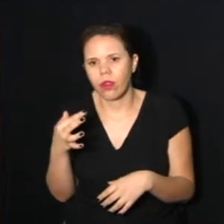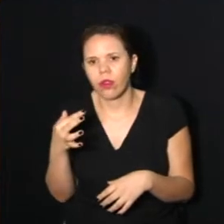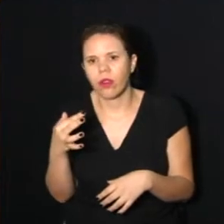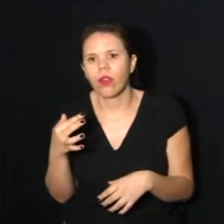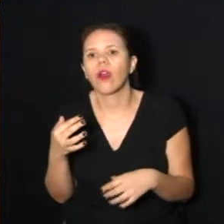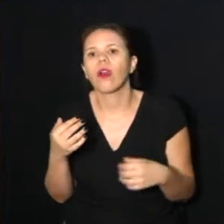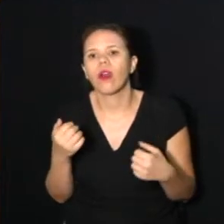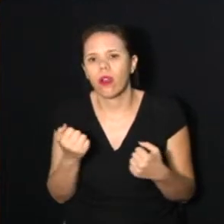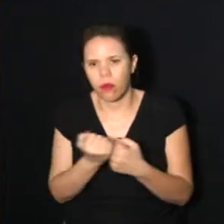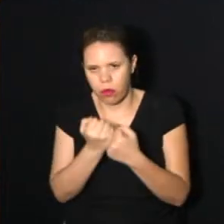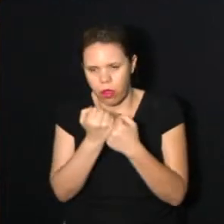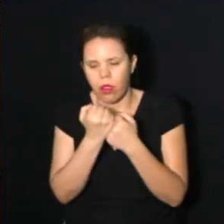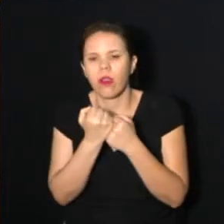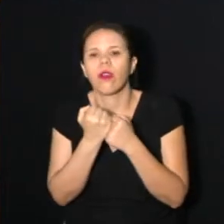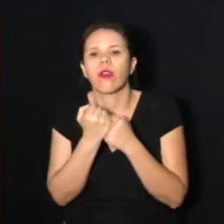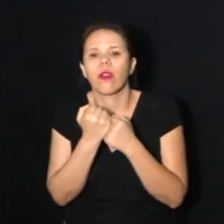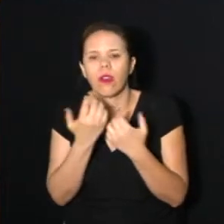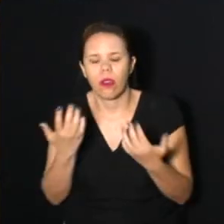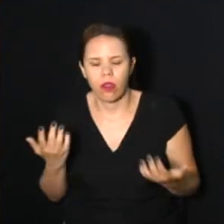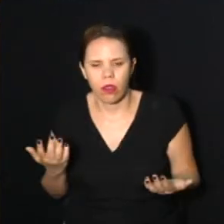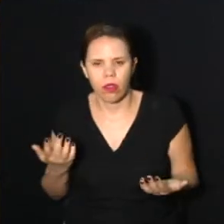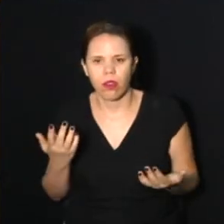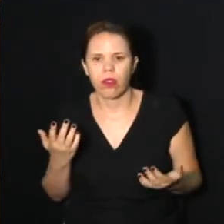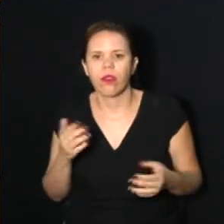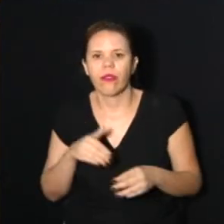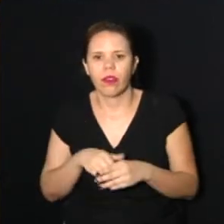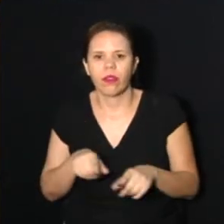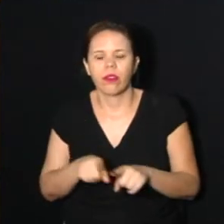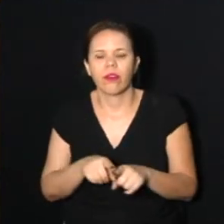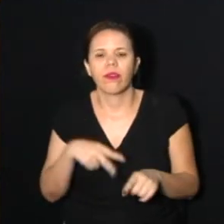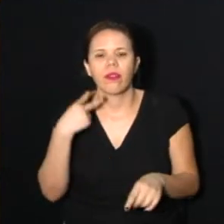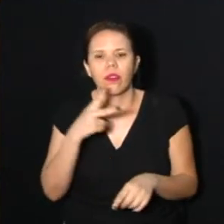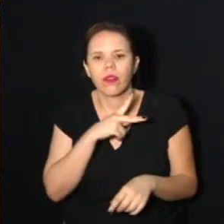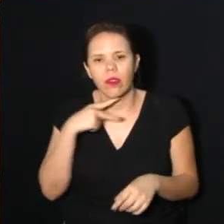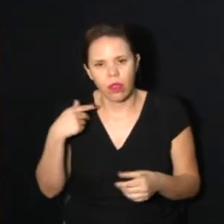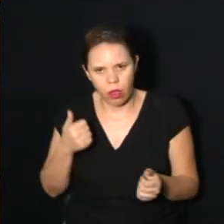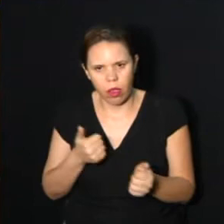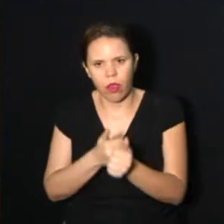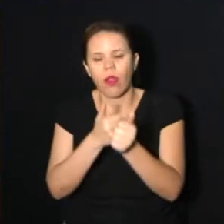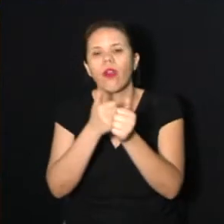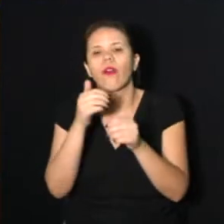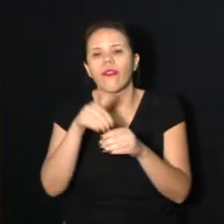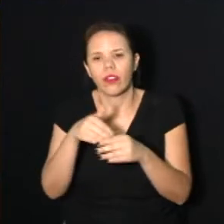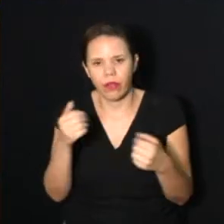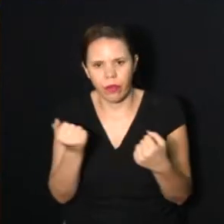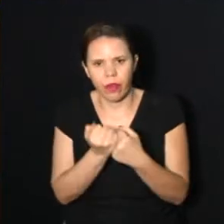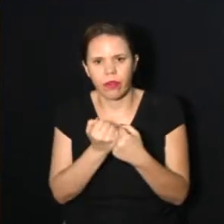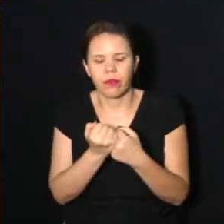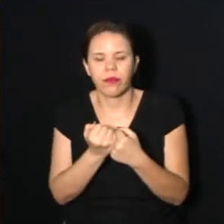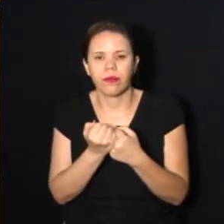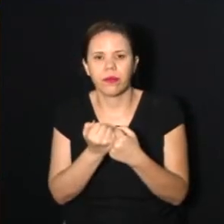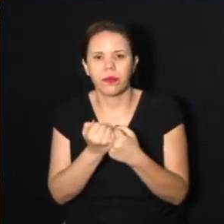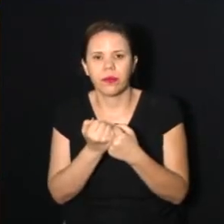Flores. Também acompanho a relatoria, presidente. Vereador Pirmino Monteiro. Acompanho o relator, voto favorável.